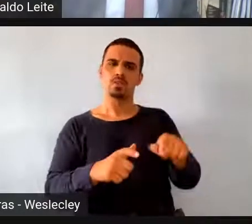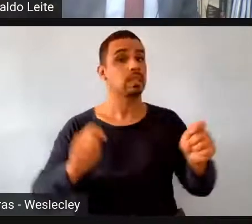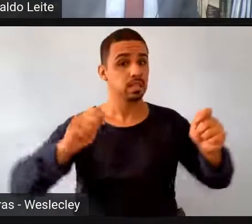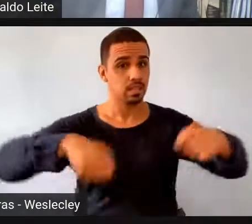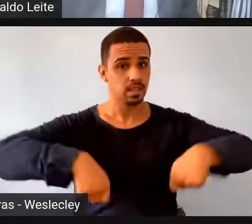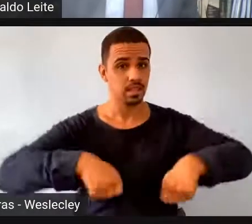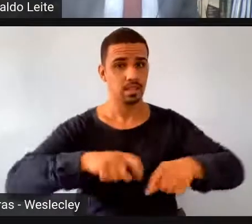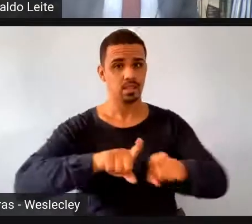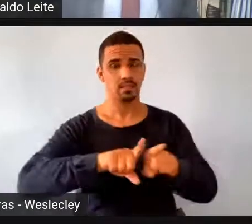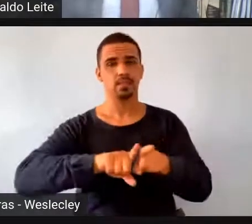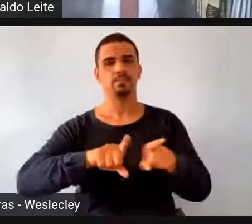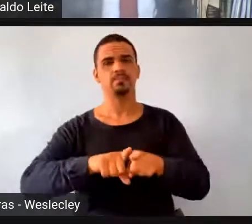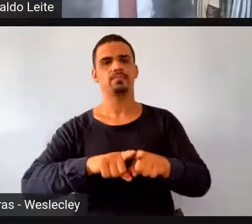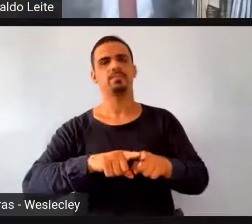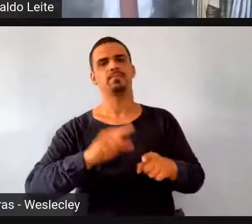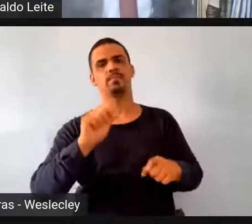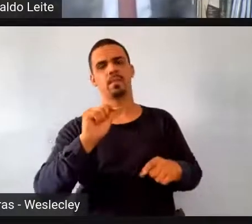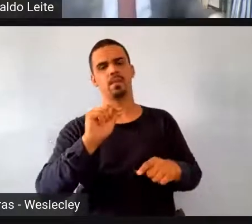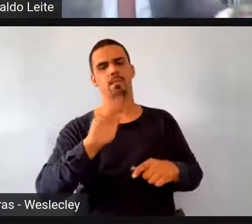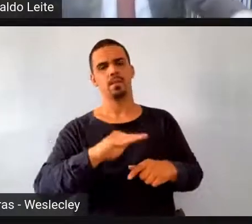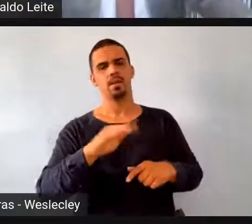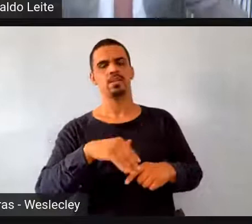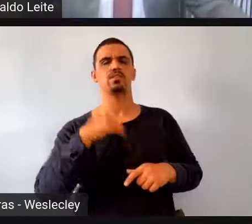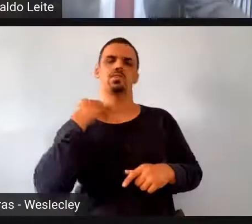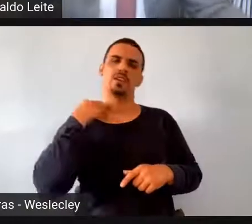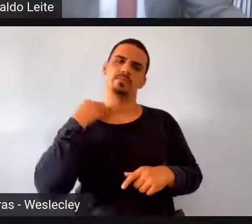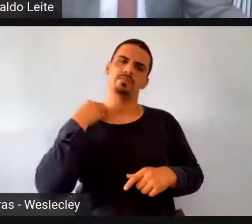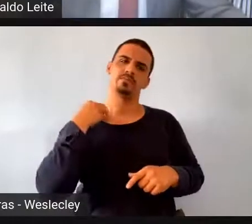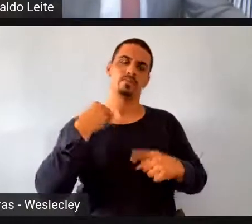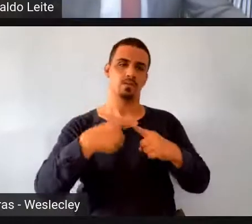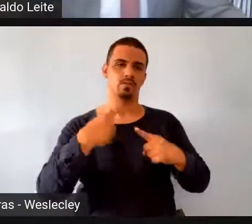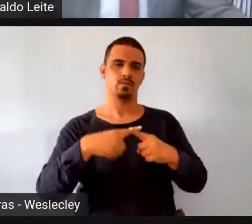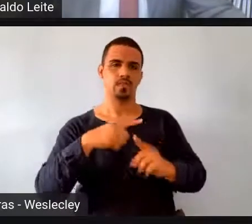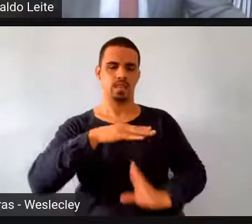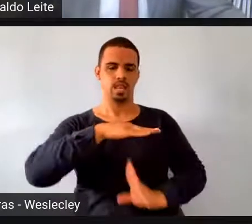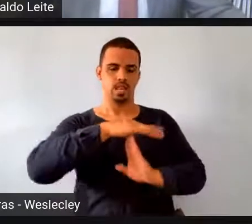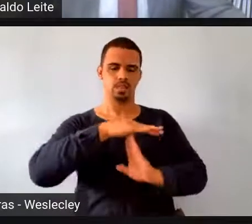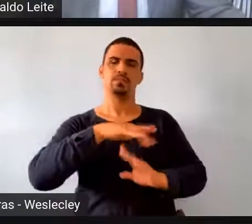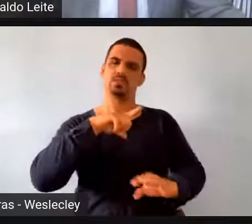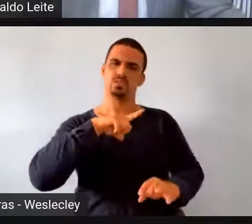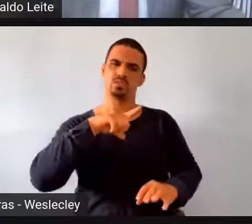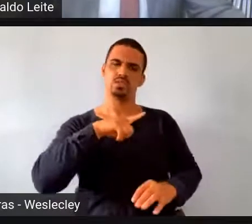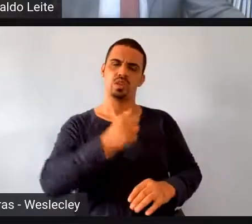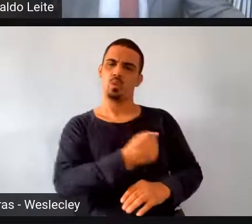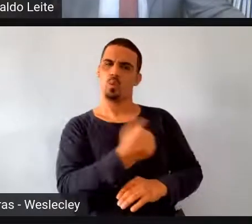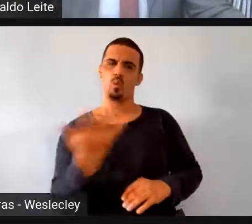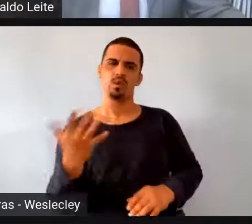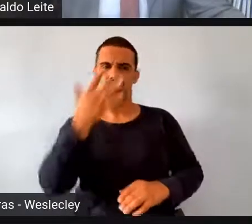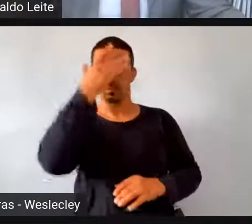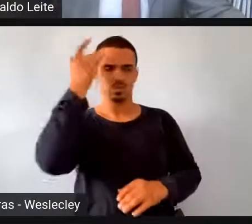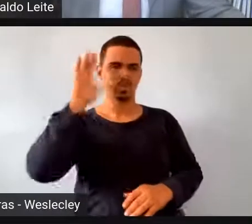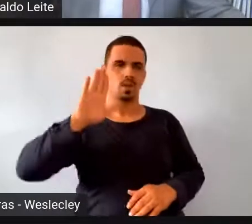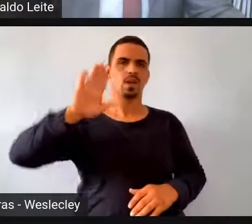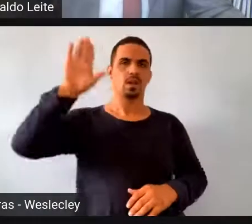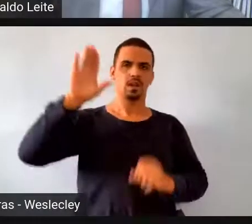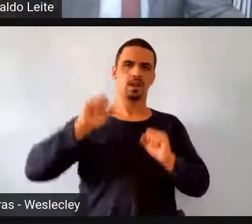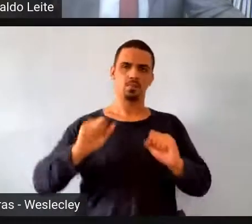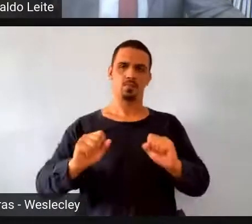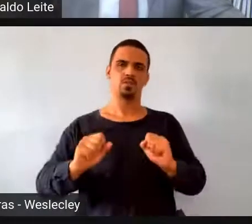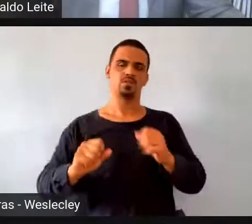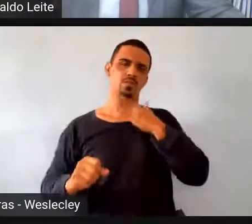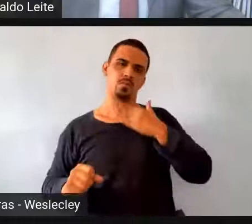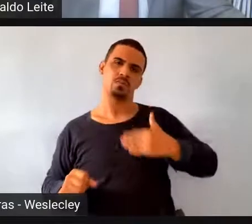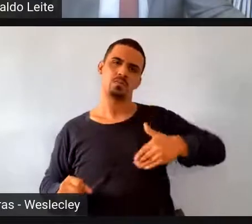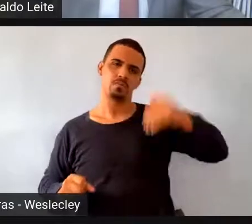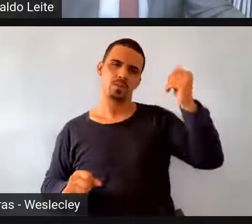barateando, porque você limita, né, tanto a questão do número de candidatos dentro desse distrito, quanto a